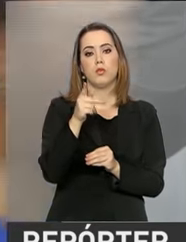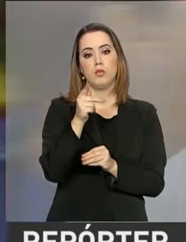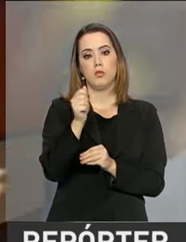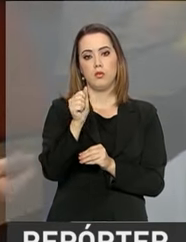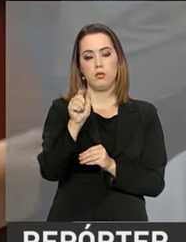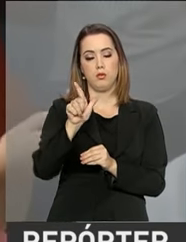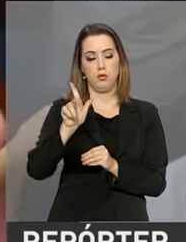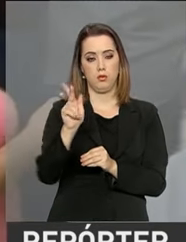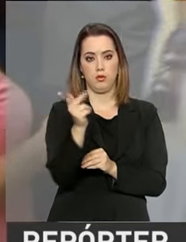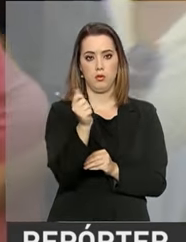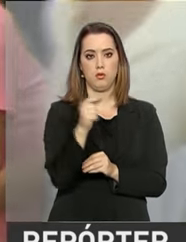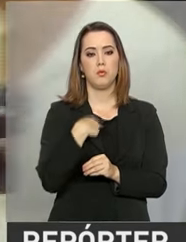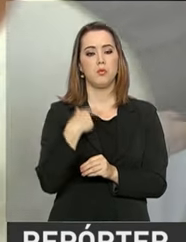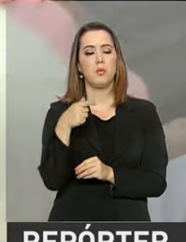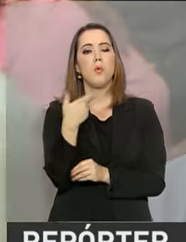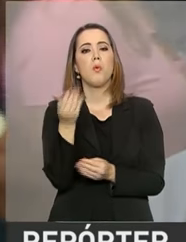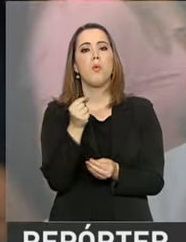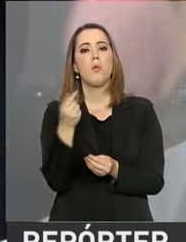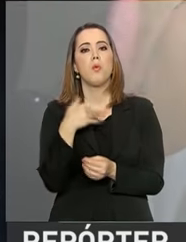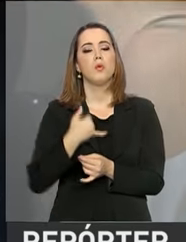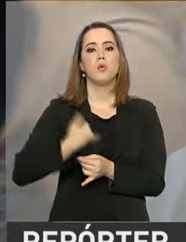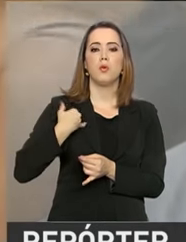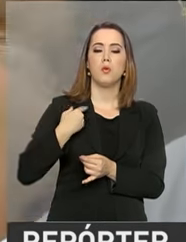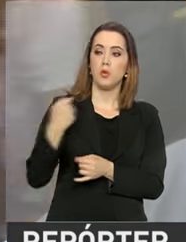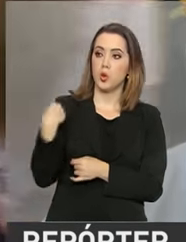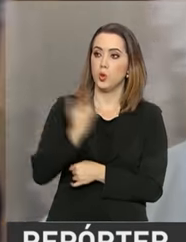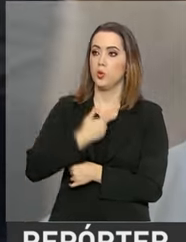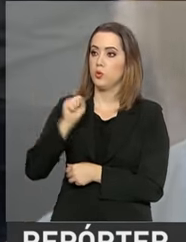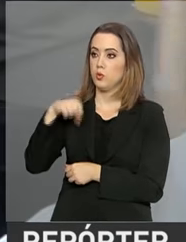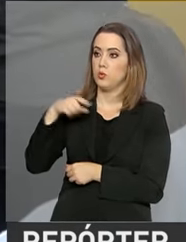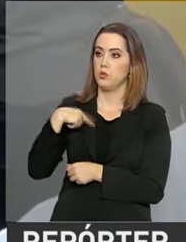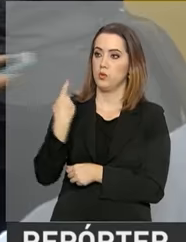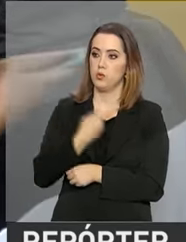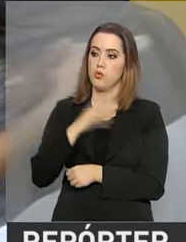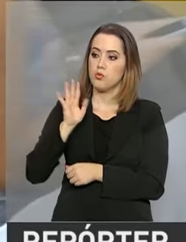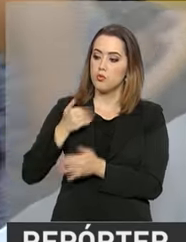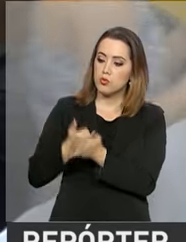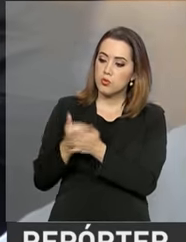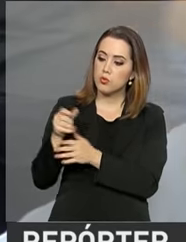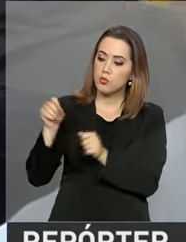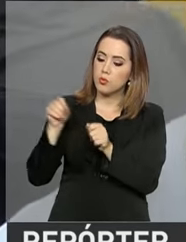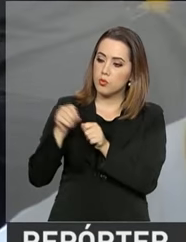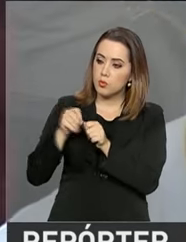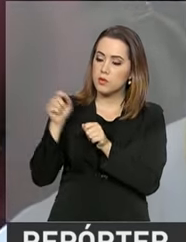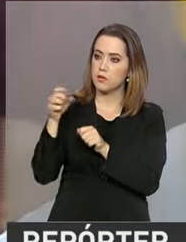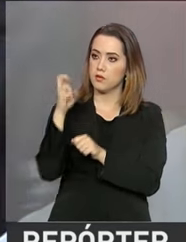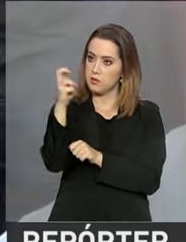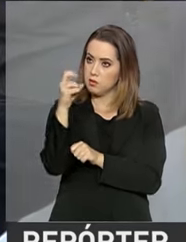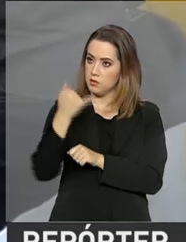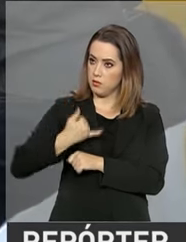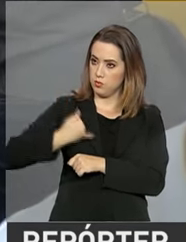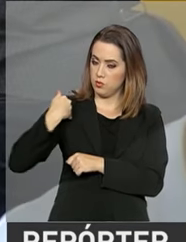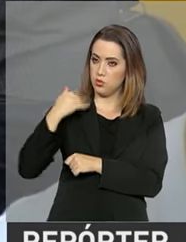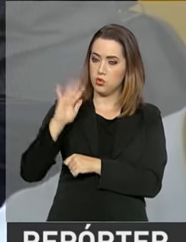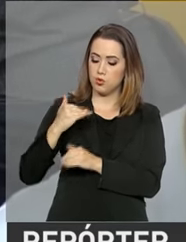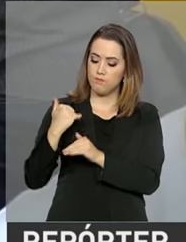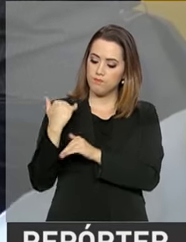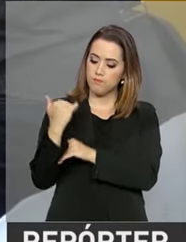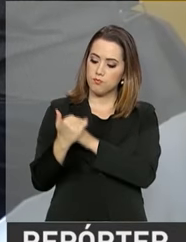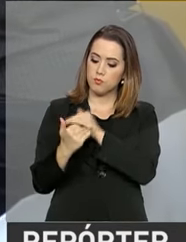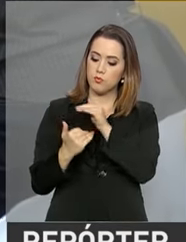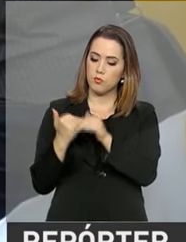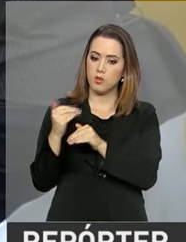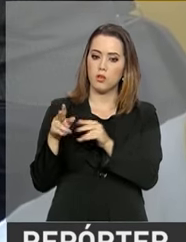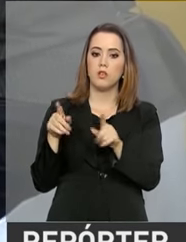aprende desde 5 anos de idade né a gente já começa a fazer né esse tr a gente faz do com com as